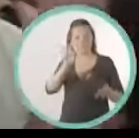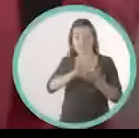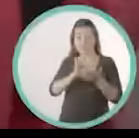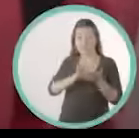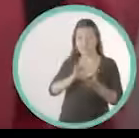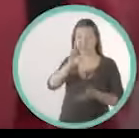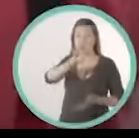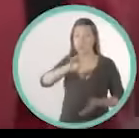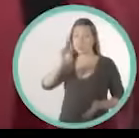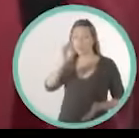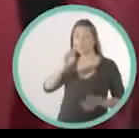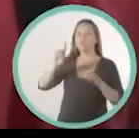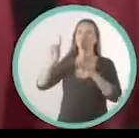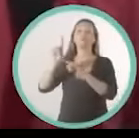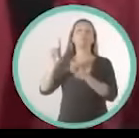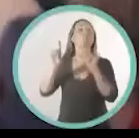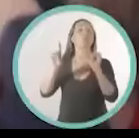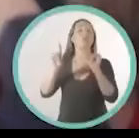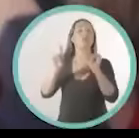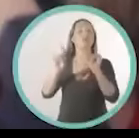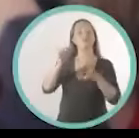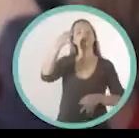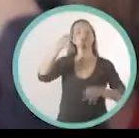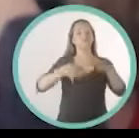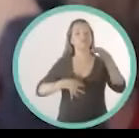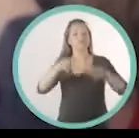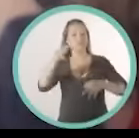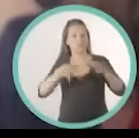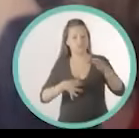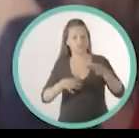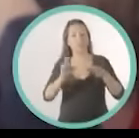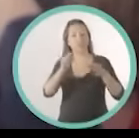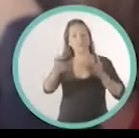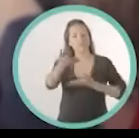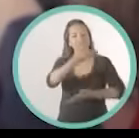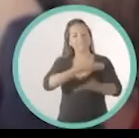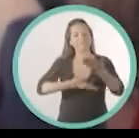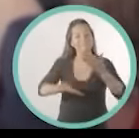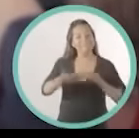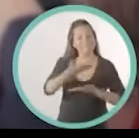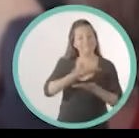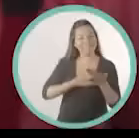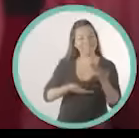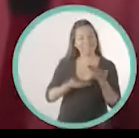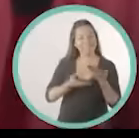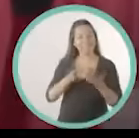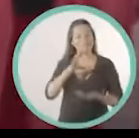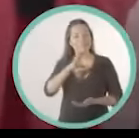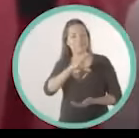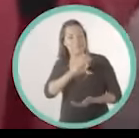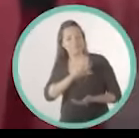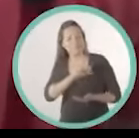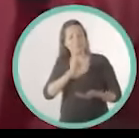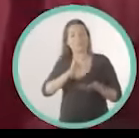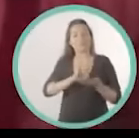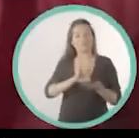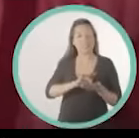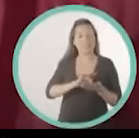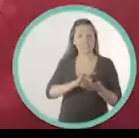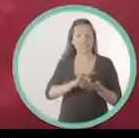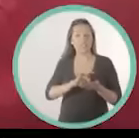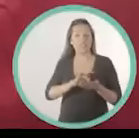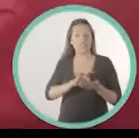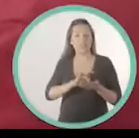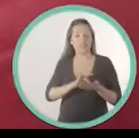O verdadeiro nome de Deus é justiça, é solidariedade, é compaixão.